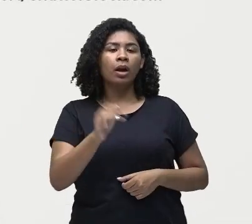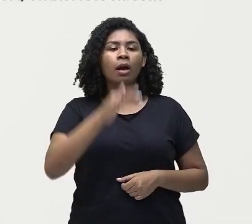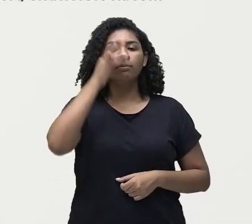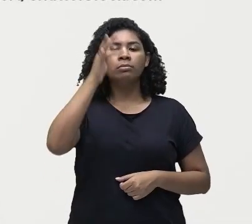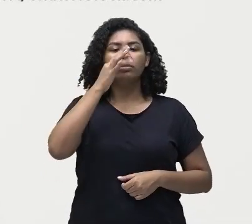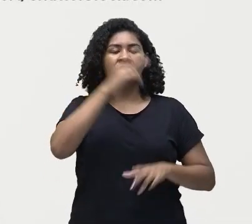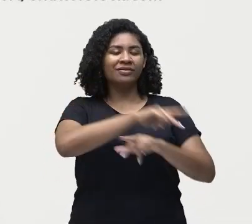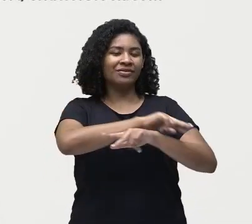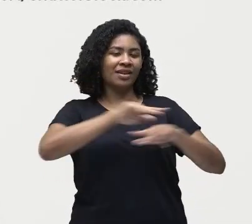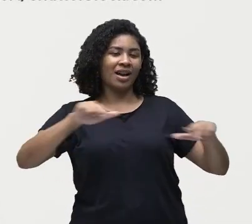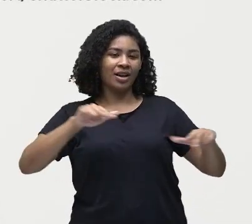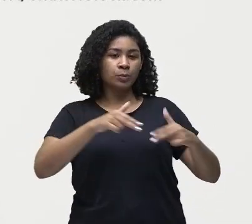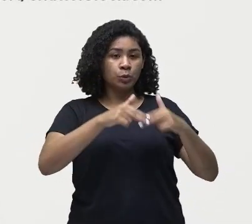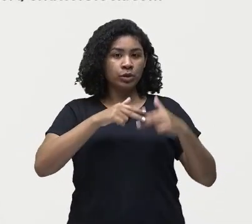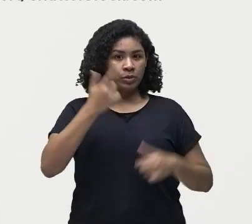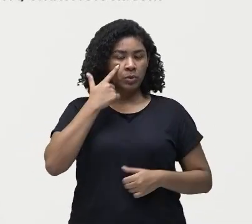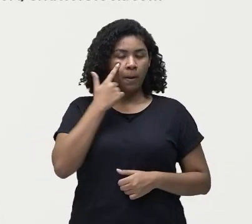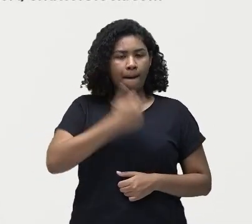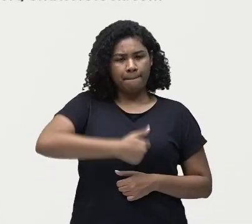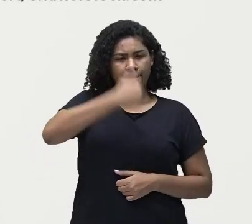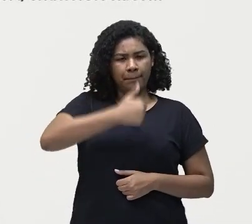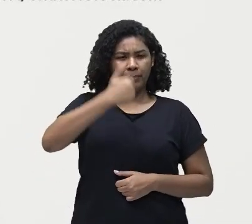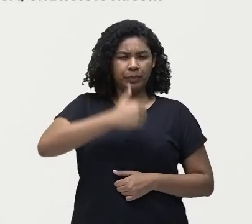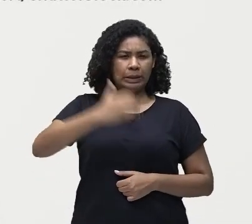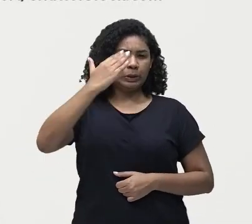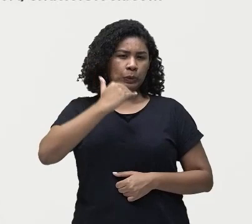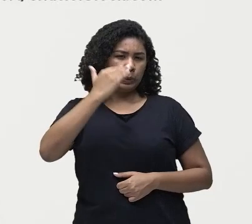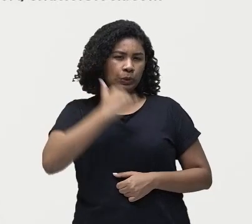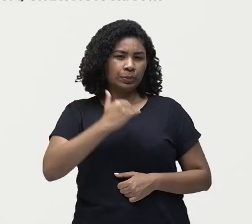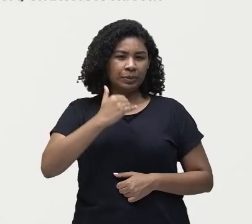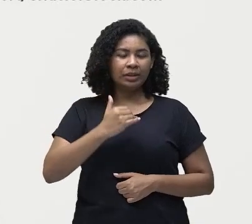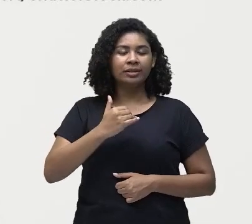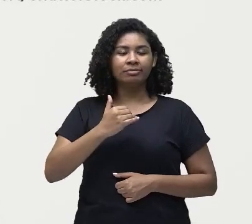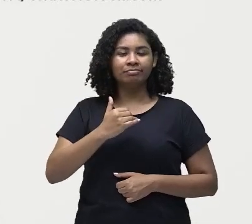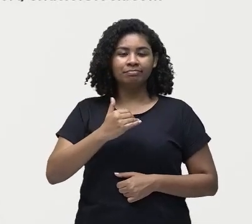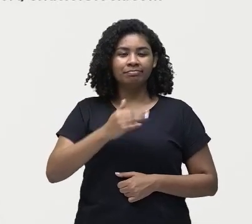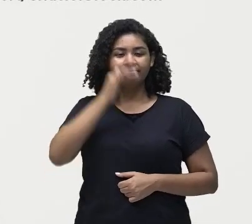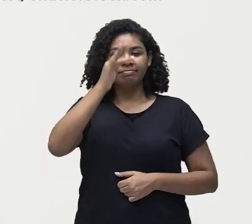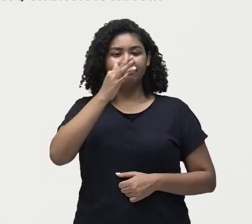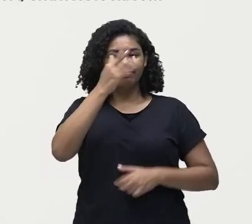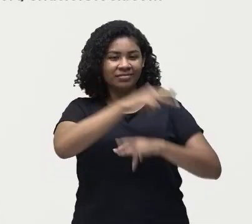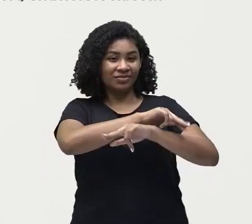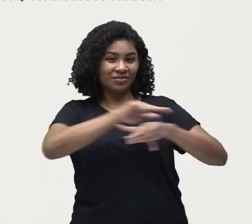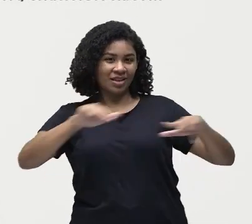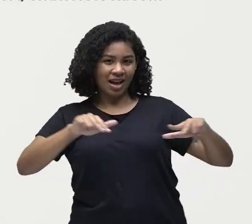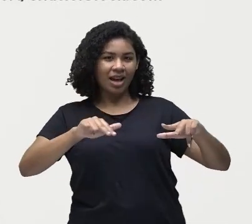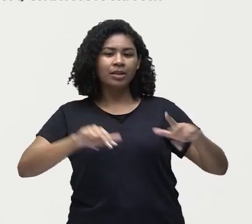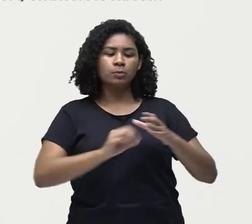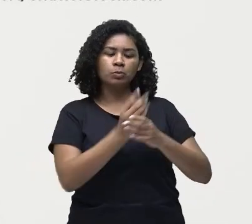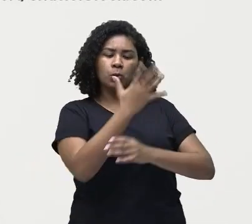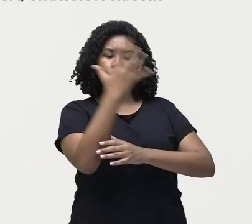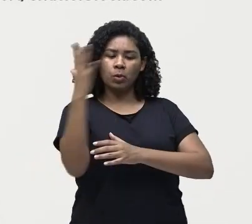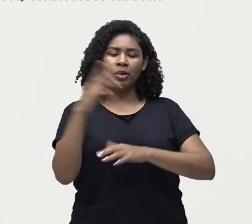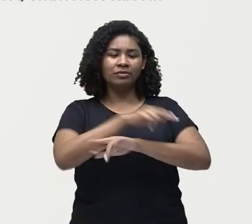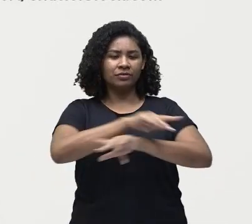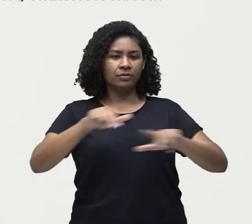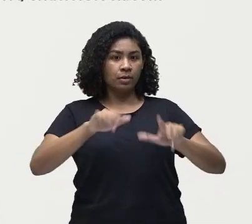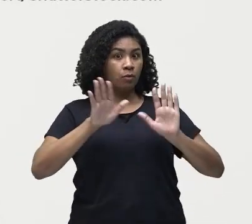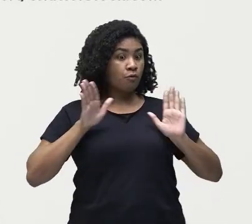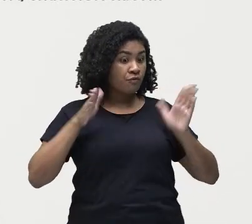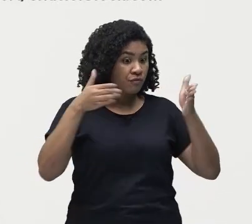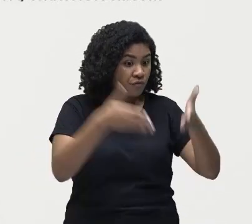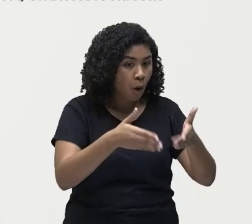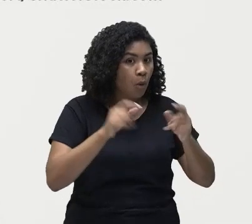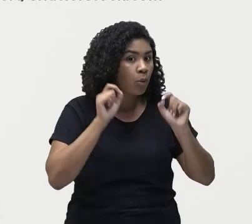os primeiros consumidores que se alimentam aí das plantas, prioritariamente de plantas, tá,